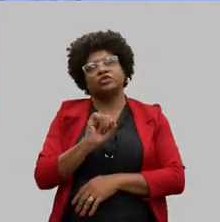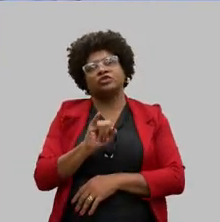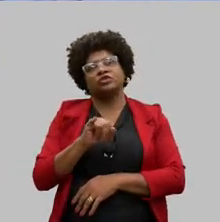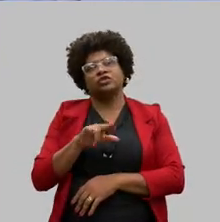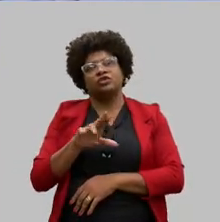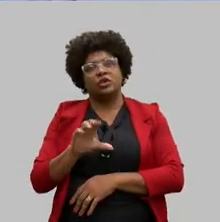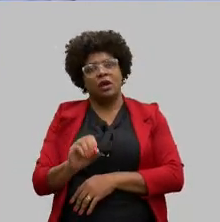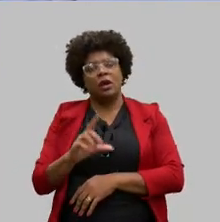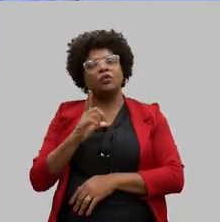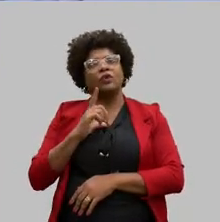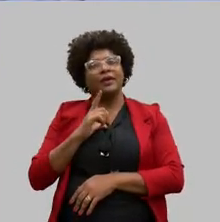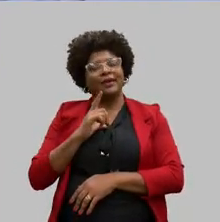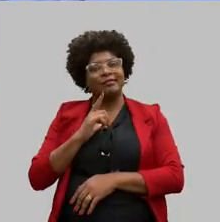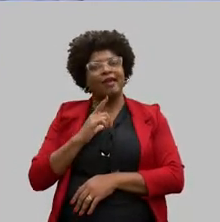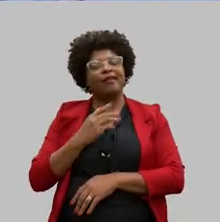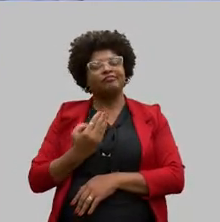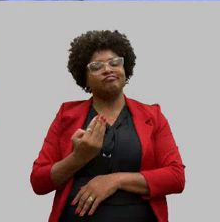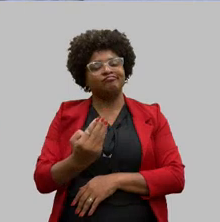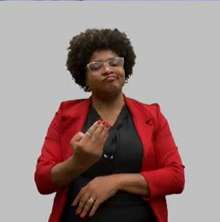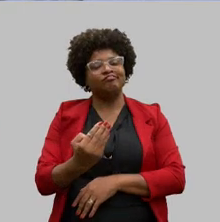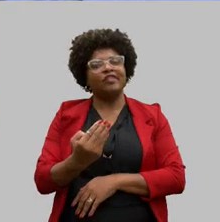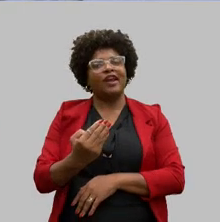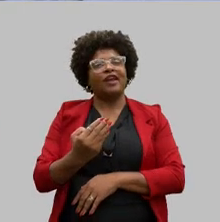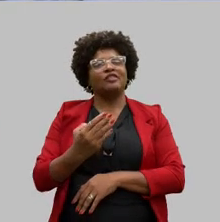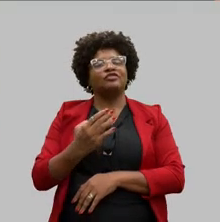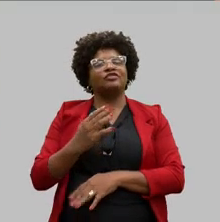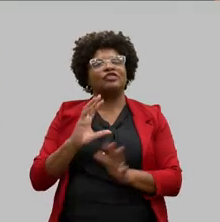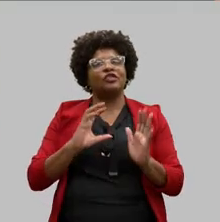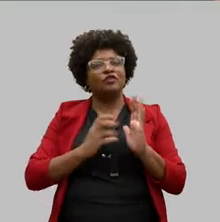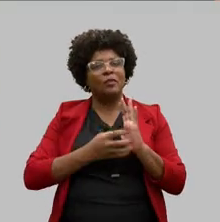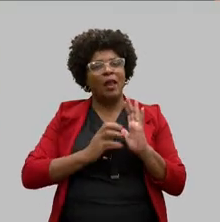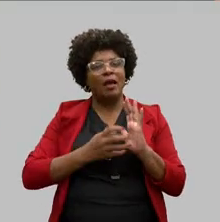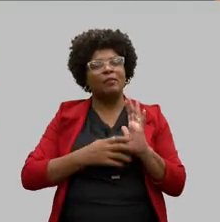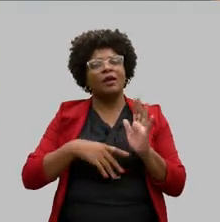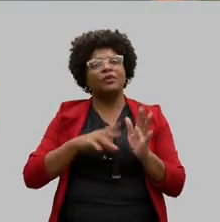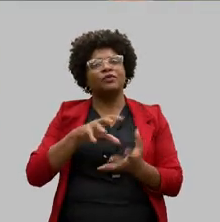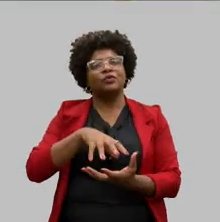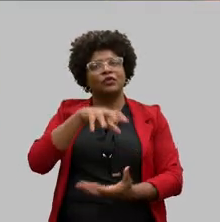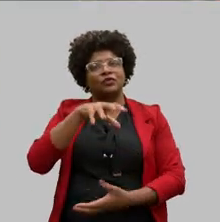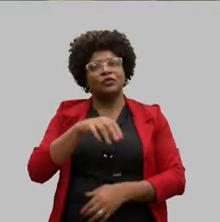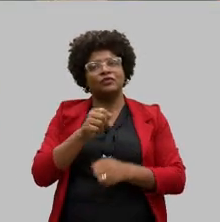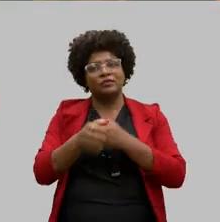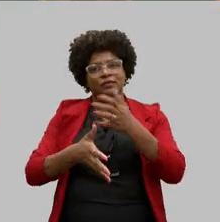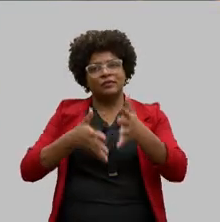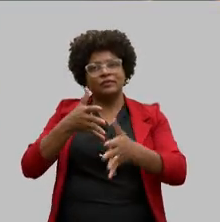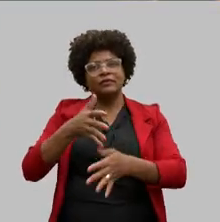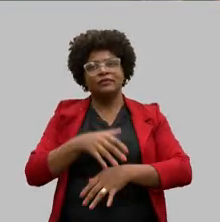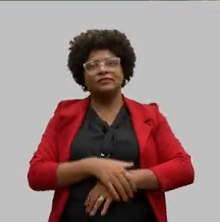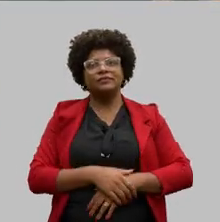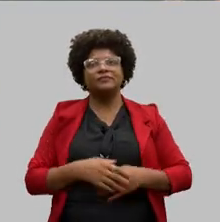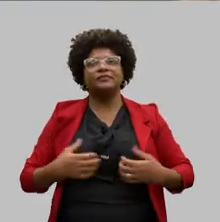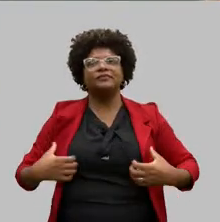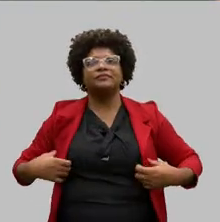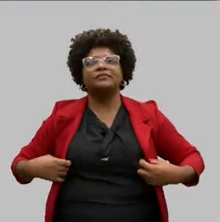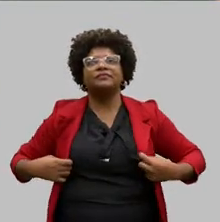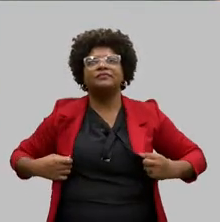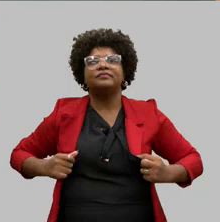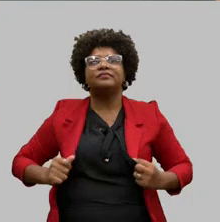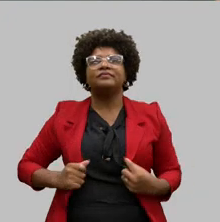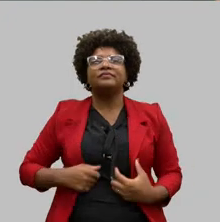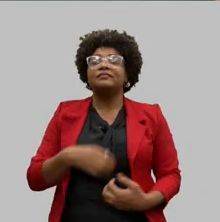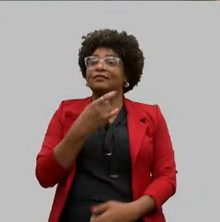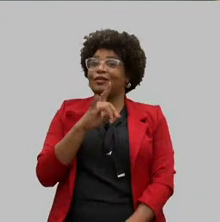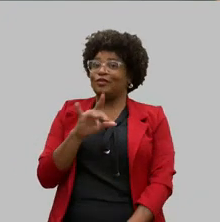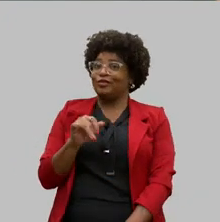parlamentar em Defesa do Idoso para fazer as suas considerações bom dia a todos e a todas queria aqui